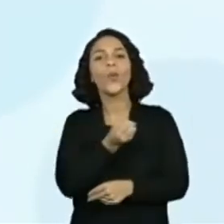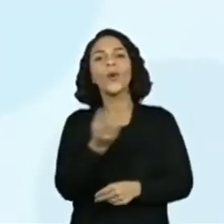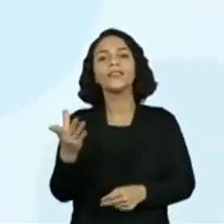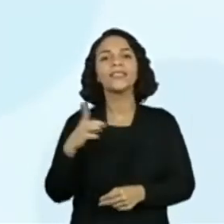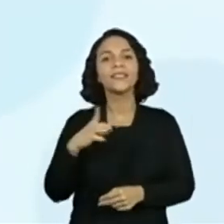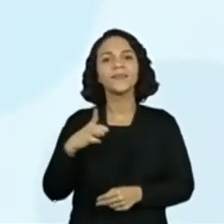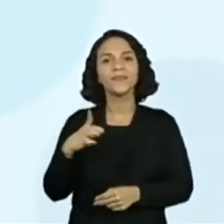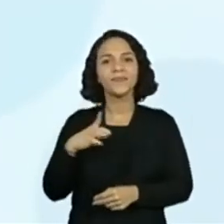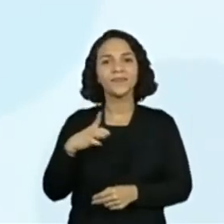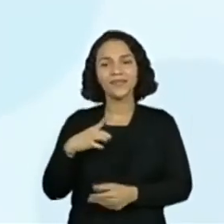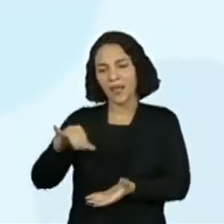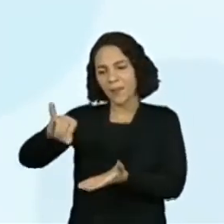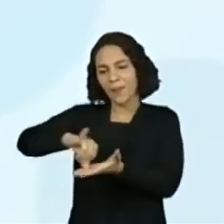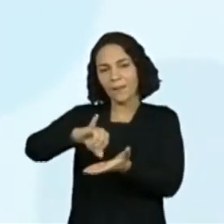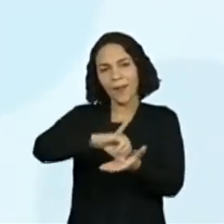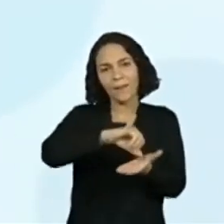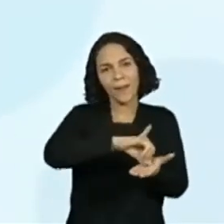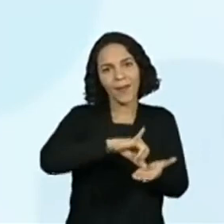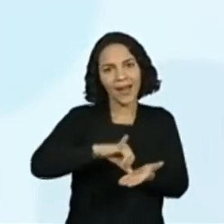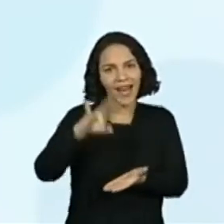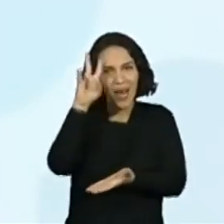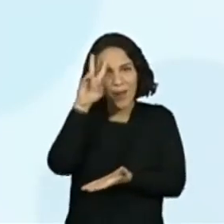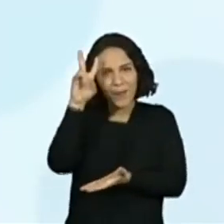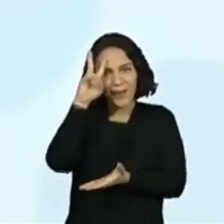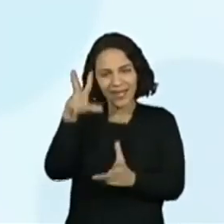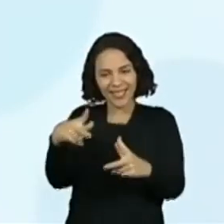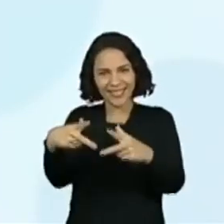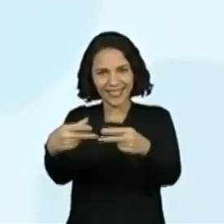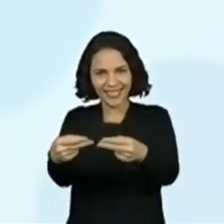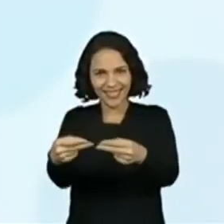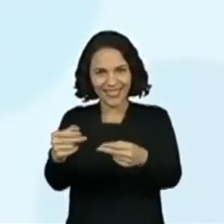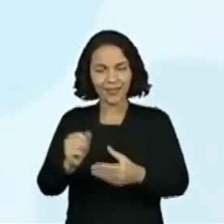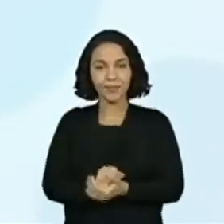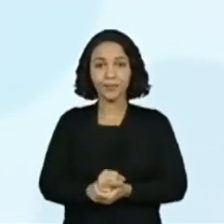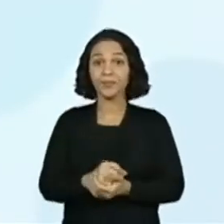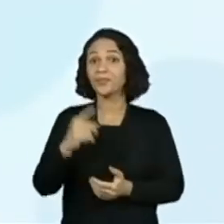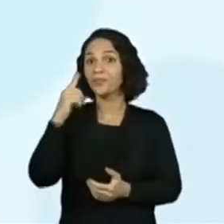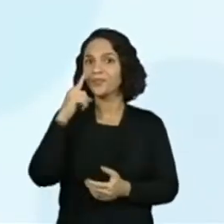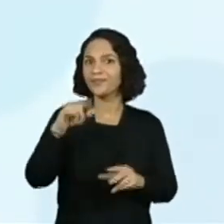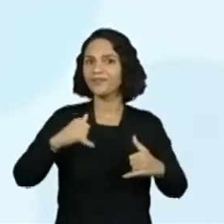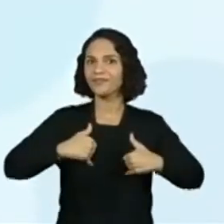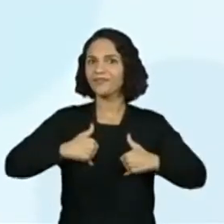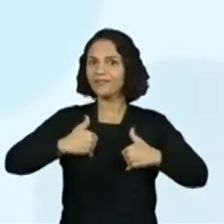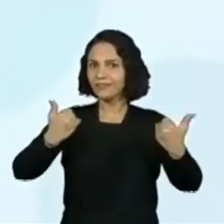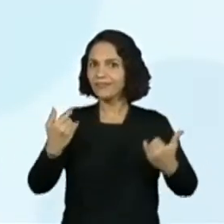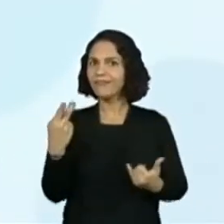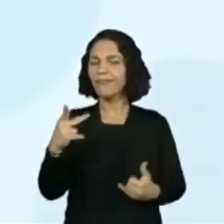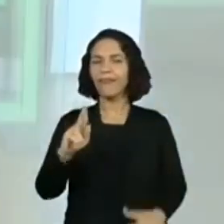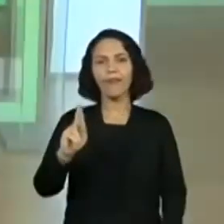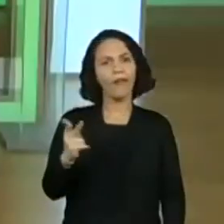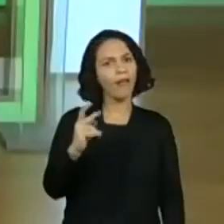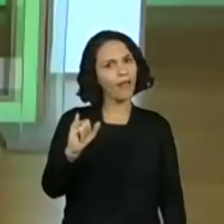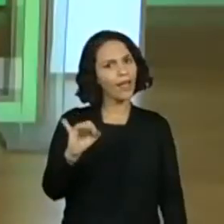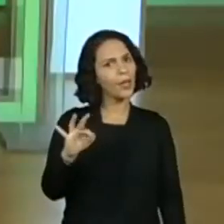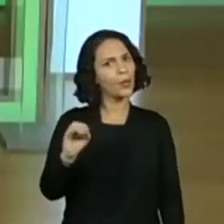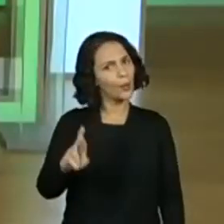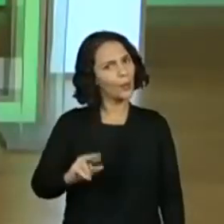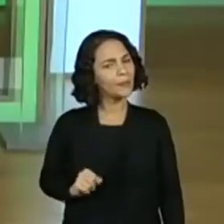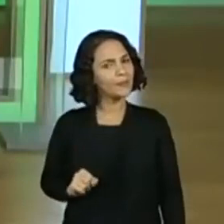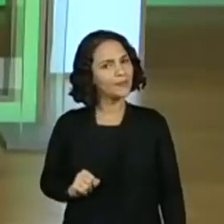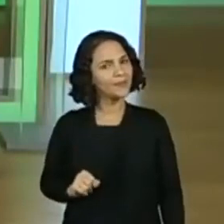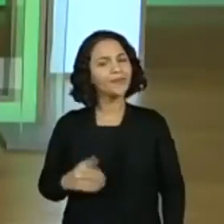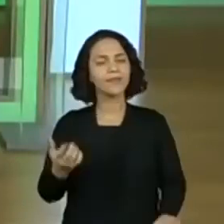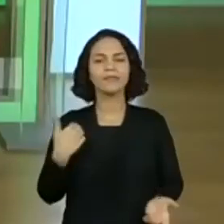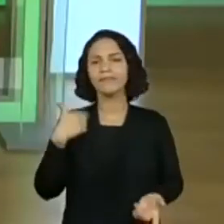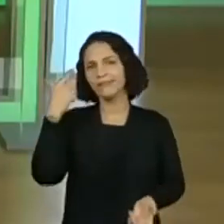um desafio gigantesco, não é? Falando sobre a festa de aniversário do Heitor, eu tenho certeza